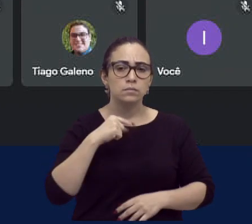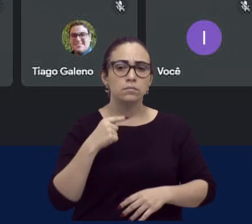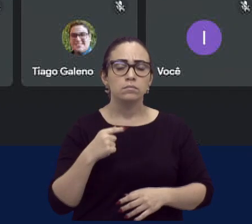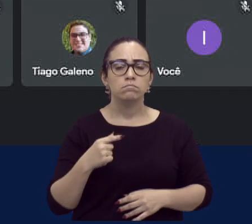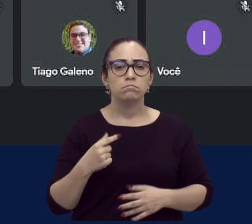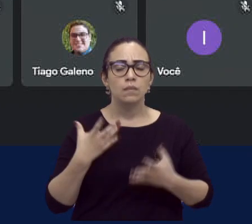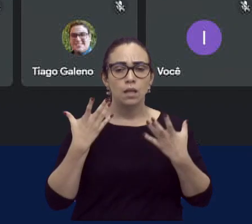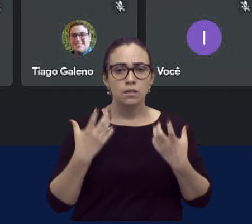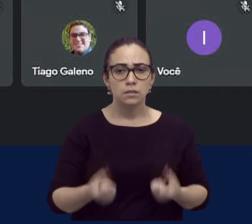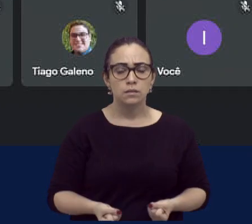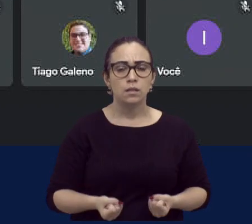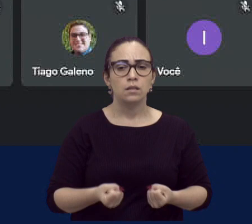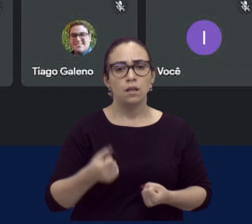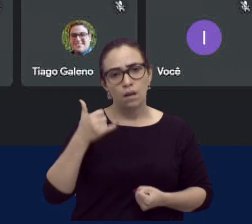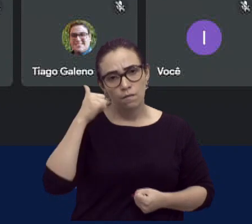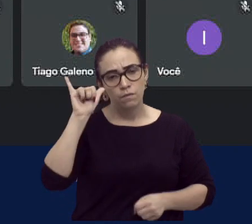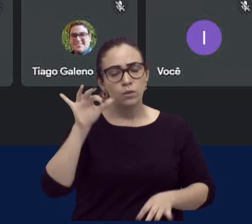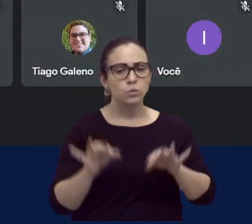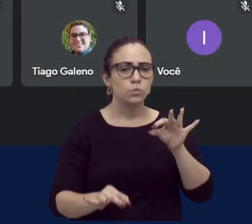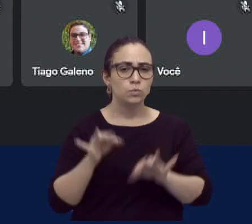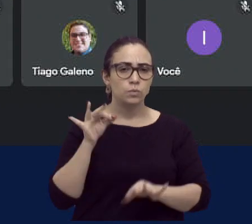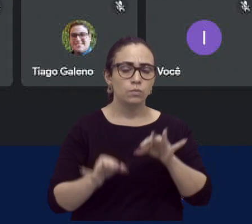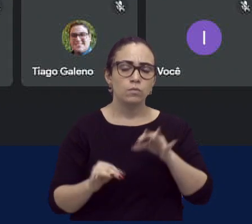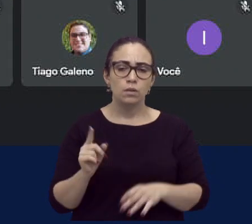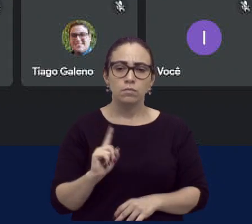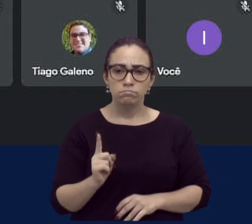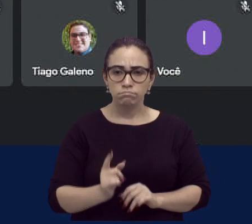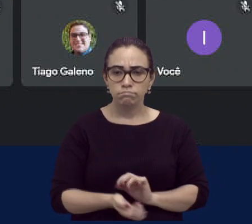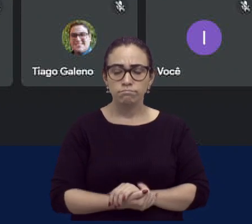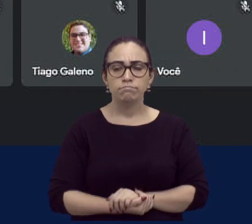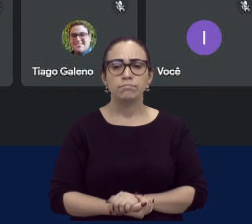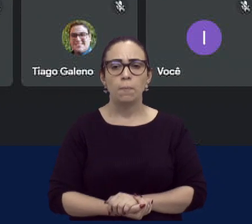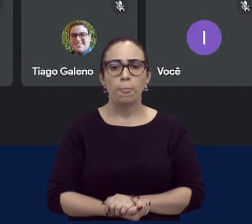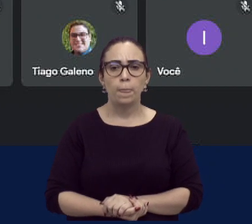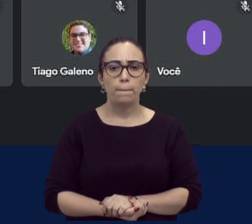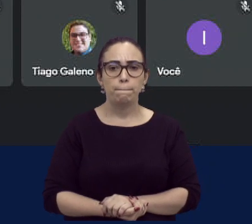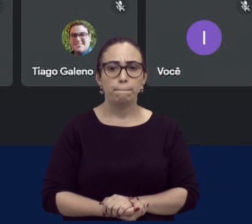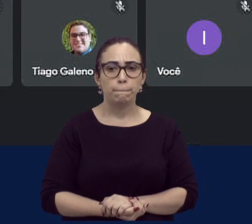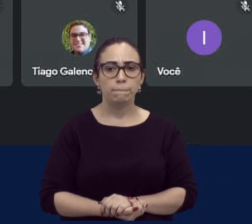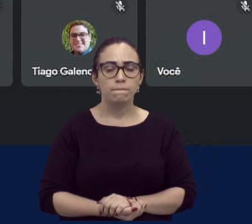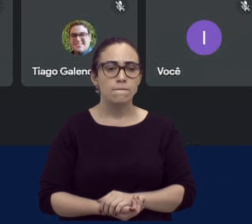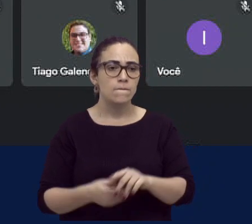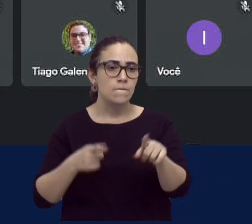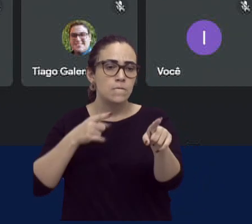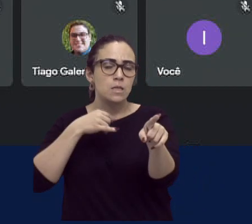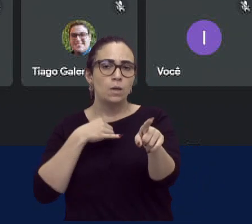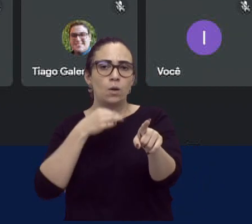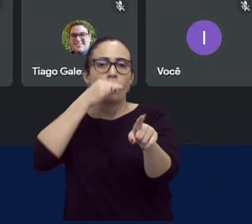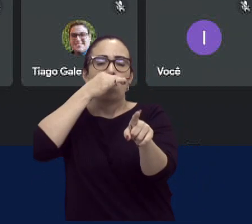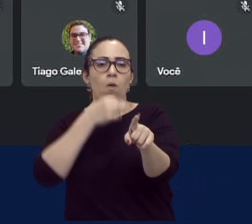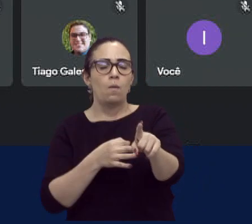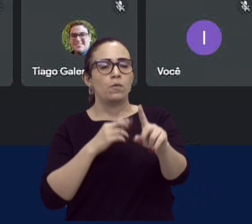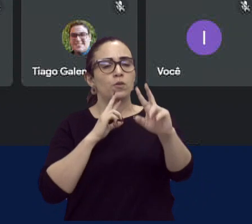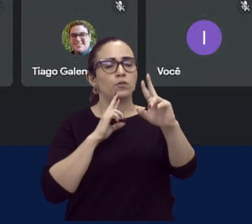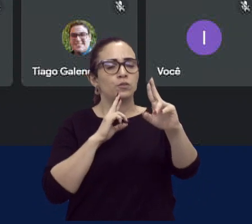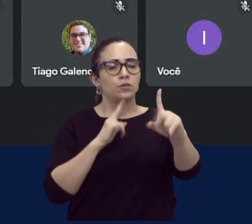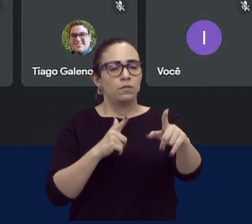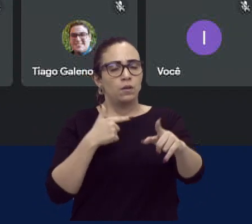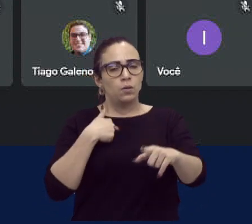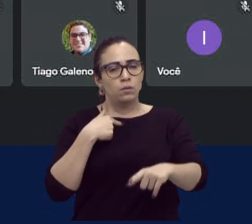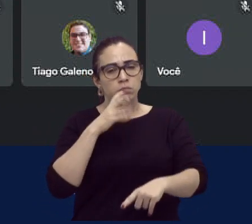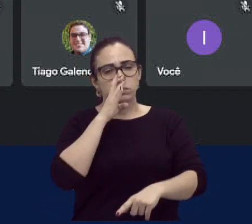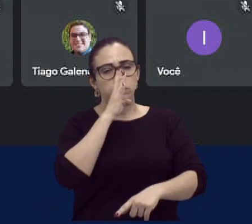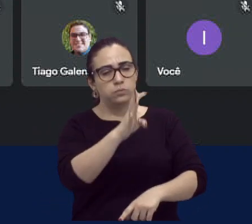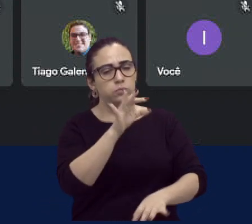sua atitude não julgadora, né? Não é porque o outro não pensa como eu que eu posso